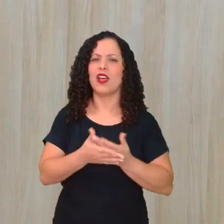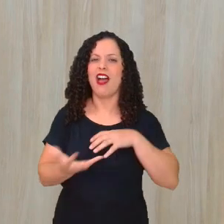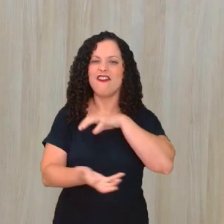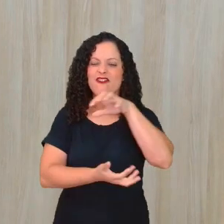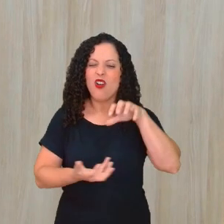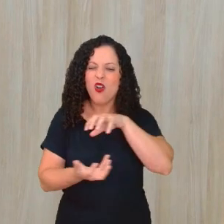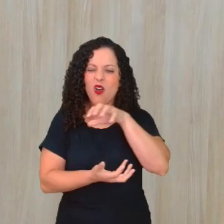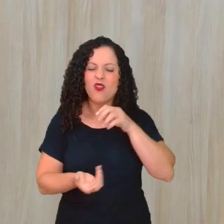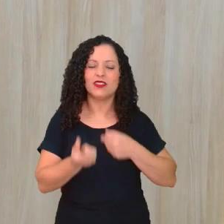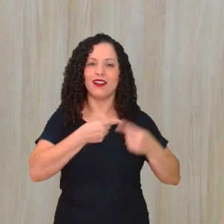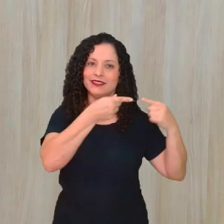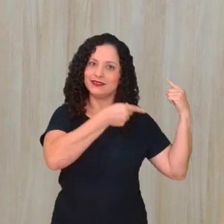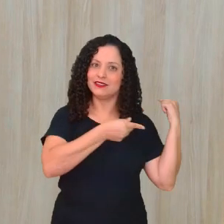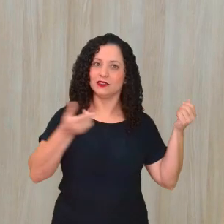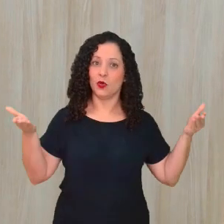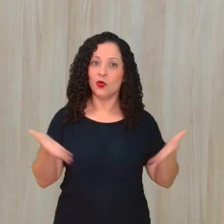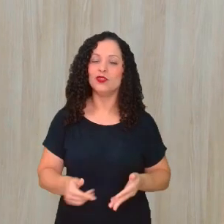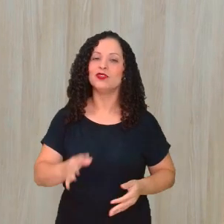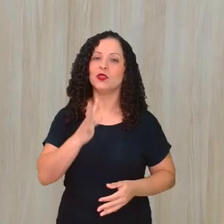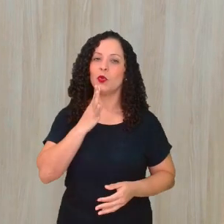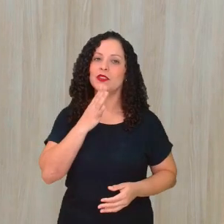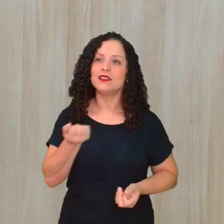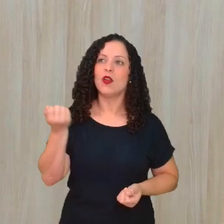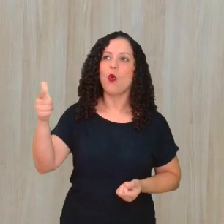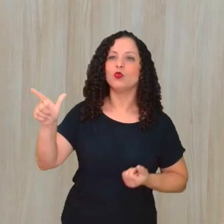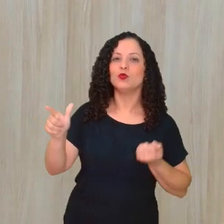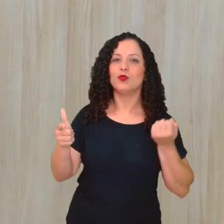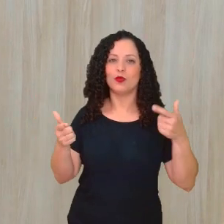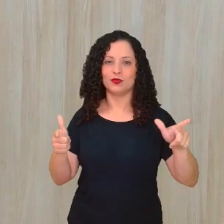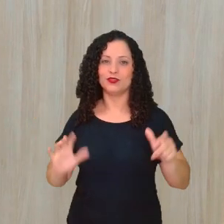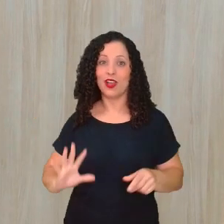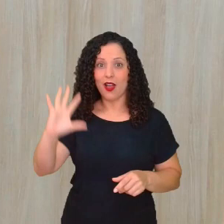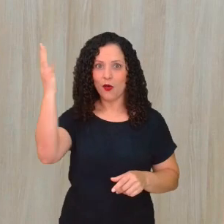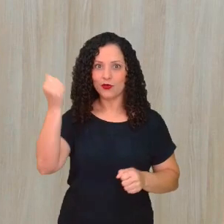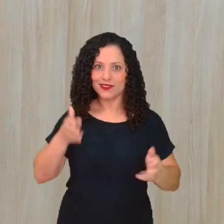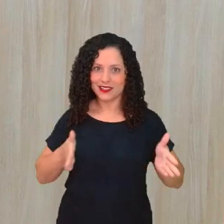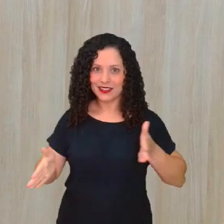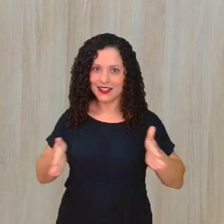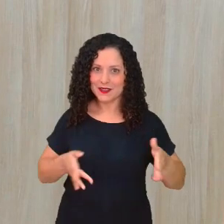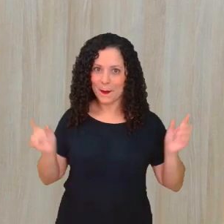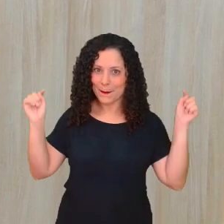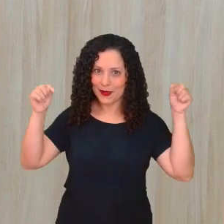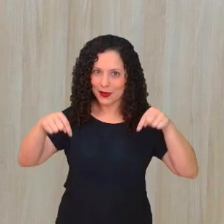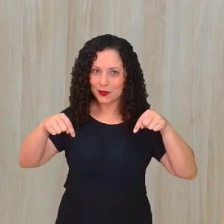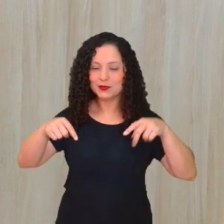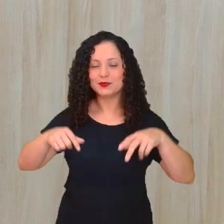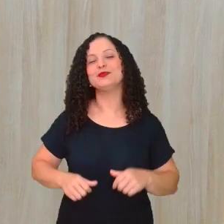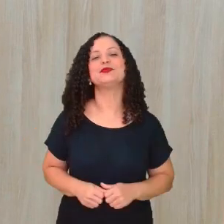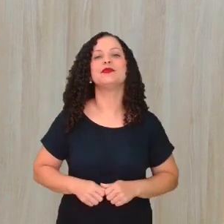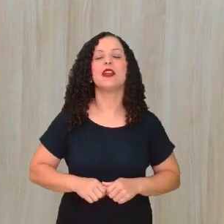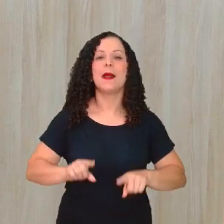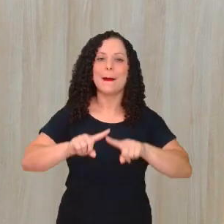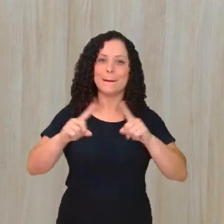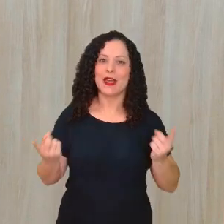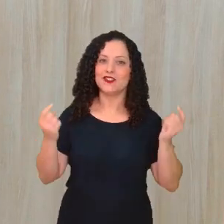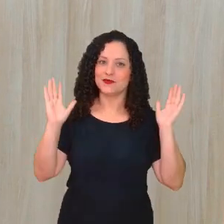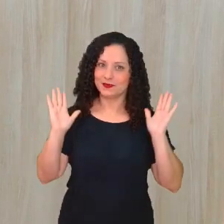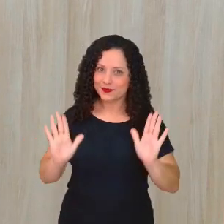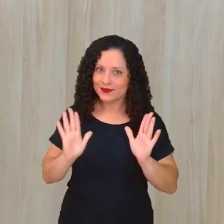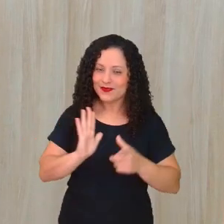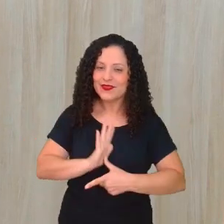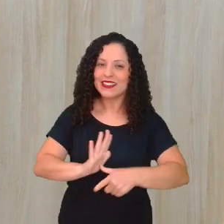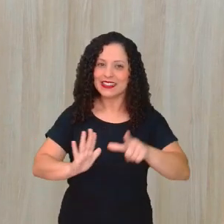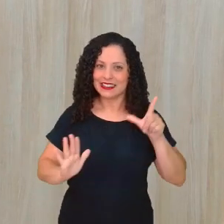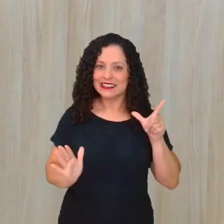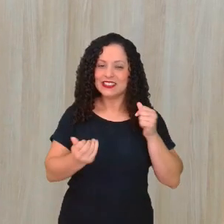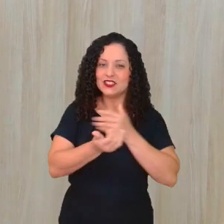vai conhecer algumas outras que ocorreram nesse período, tá bem? Bom, mas antes da gente